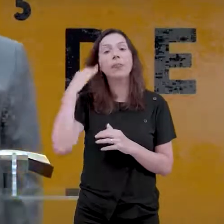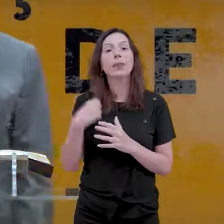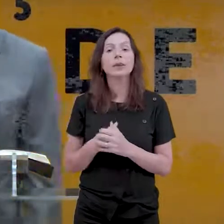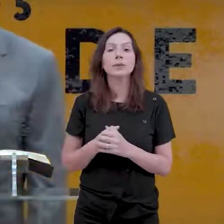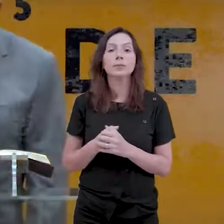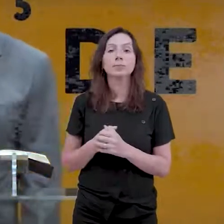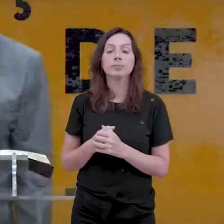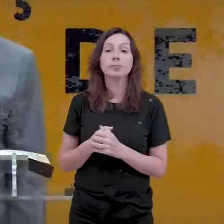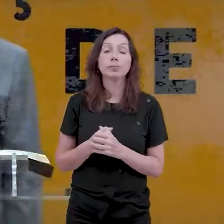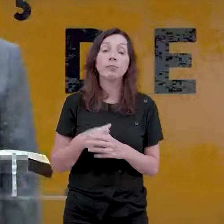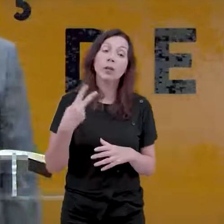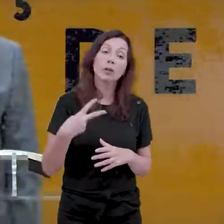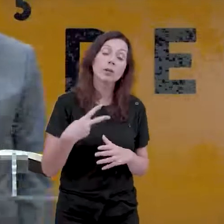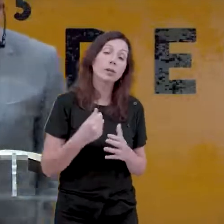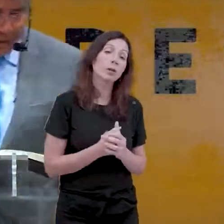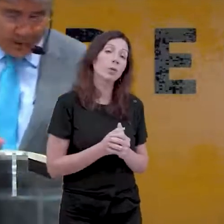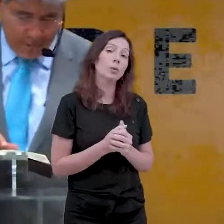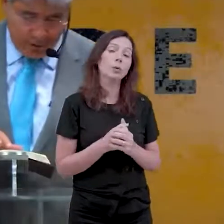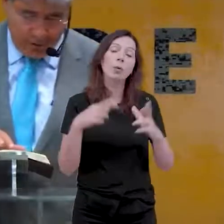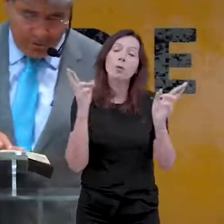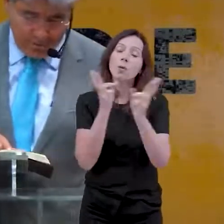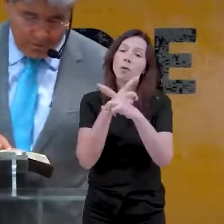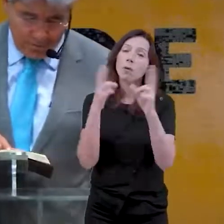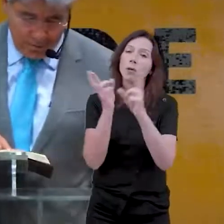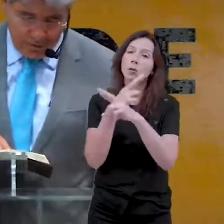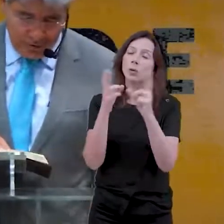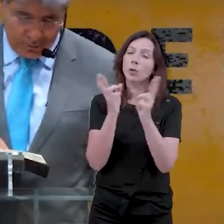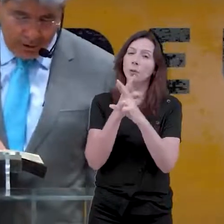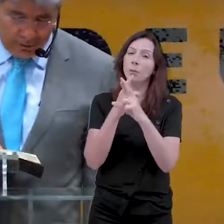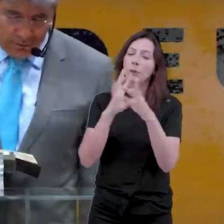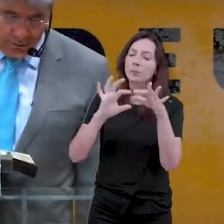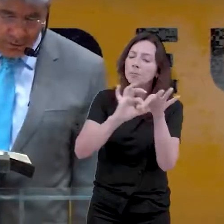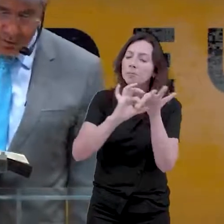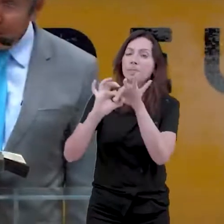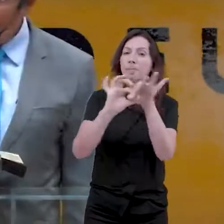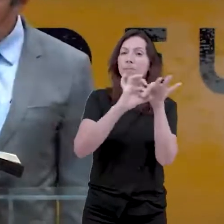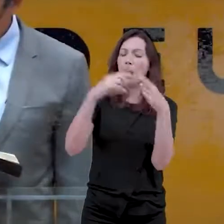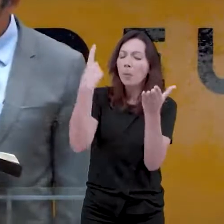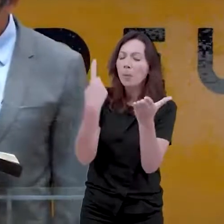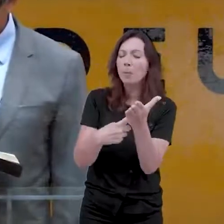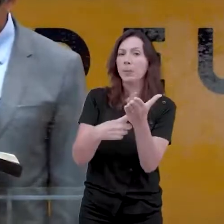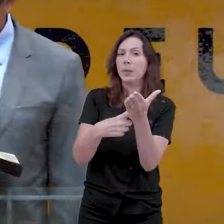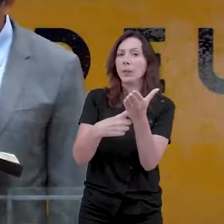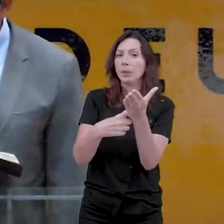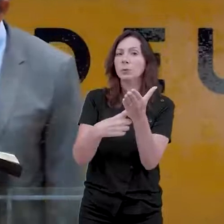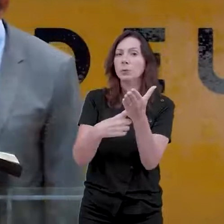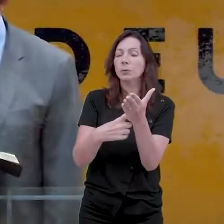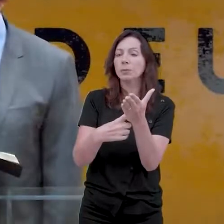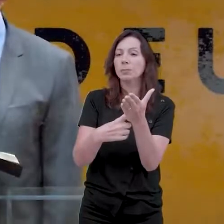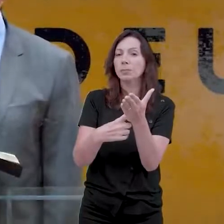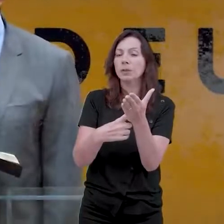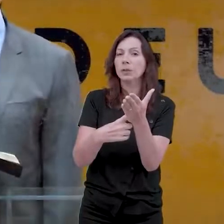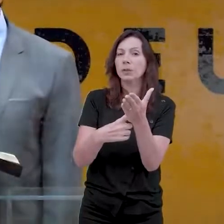sua relação pactual com o seu povo. Como é que ele é chamado aí? Versículo 8, o Deus de